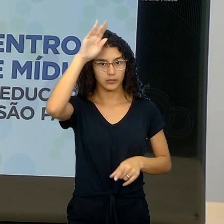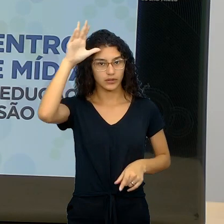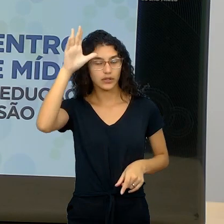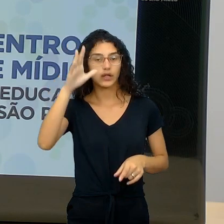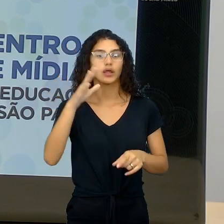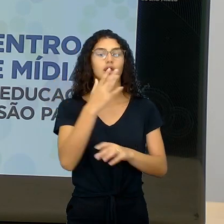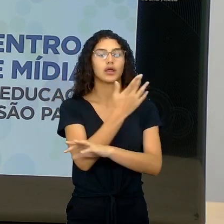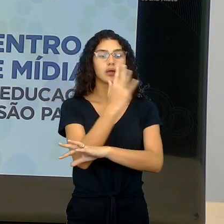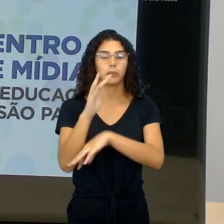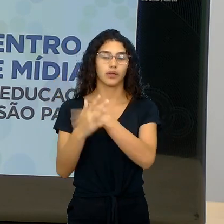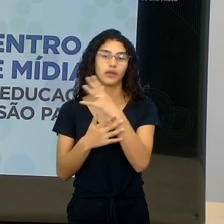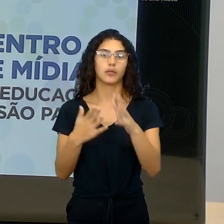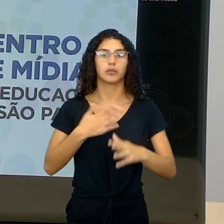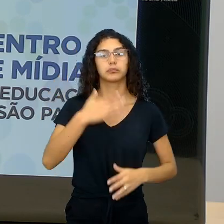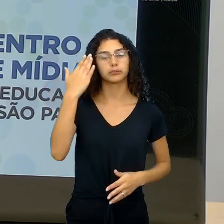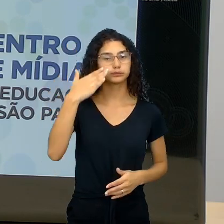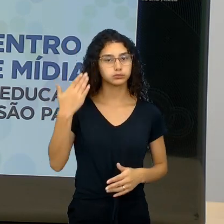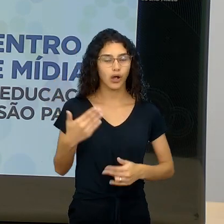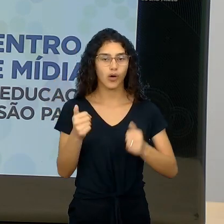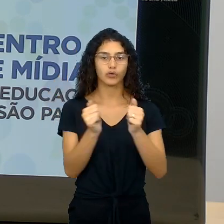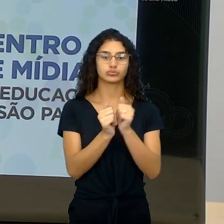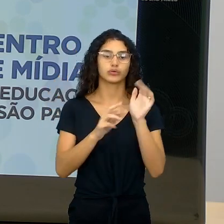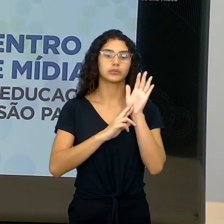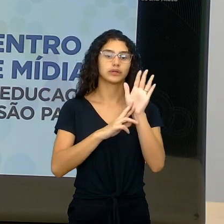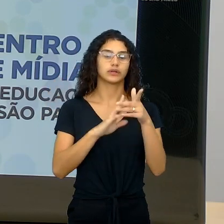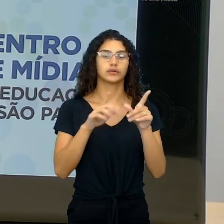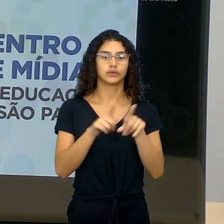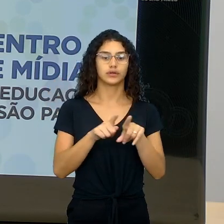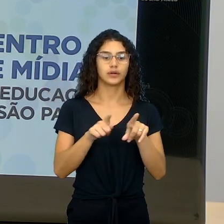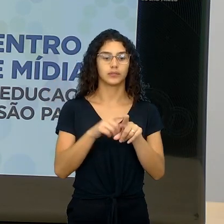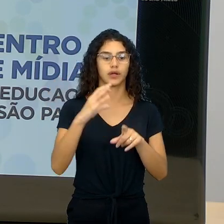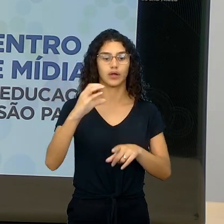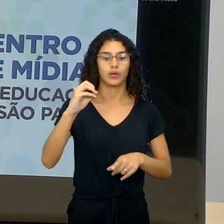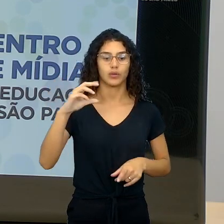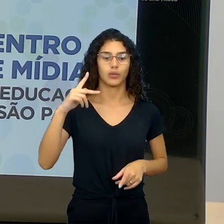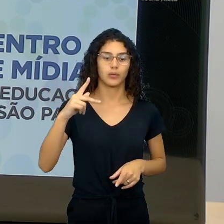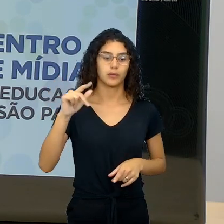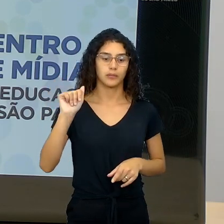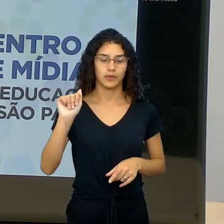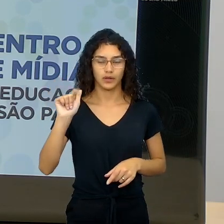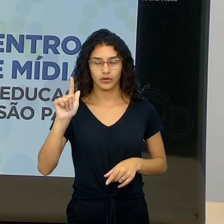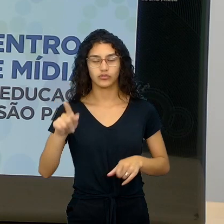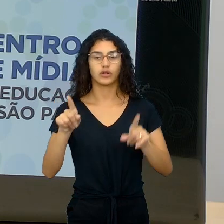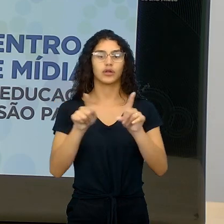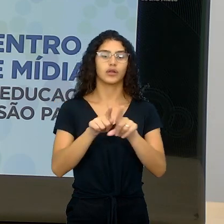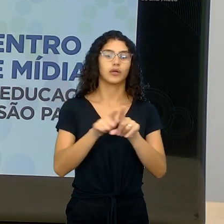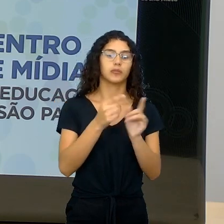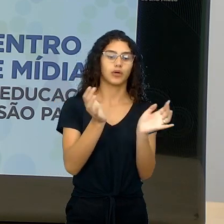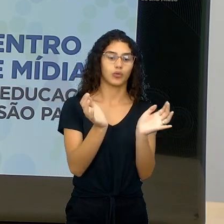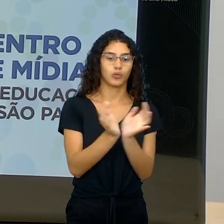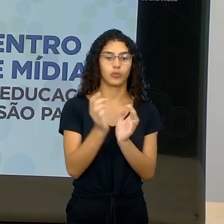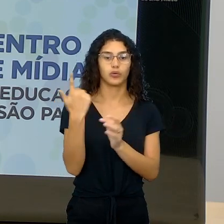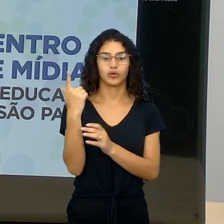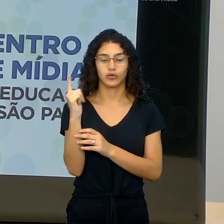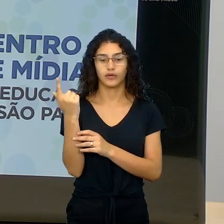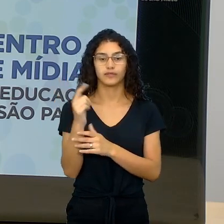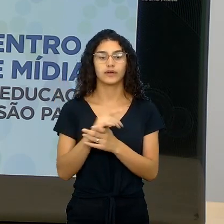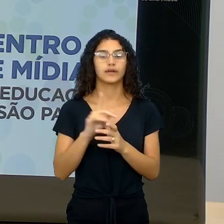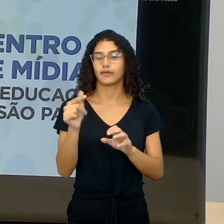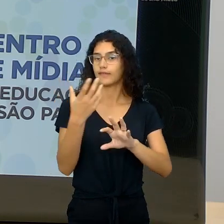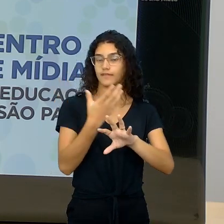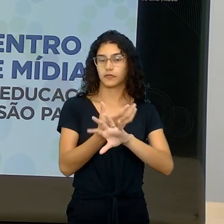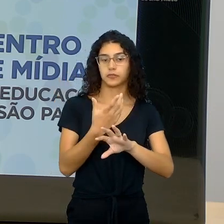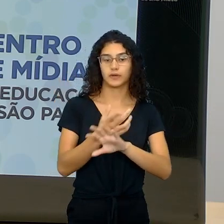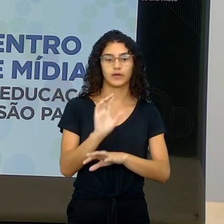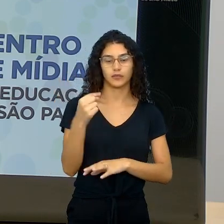ambiental. Para mim é uma honra, né, estar representando aqui a COPED, em especial a equipe curricular de geografia, que não é composta, né,